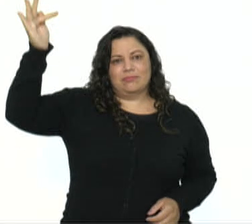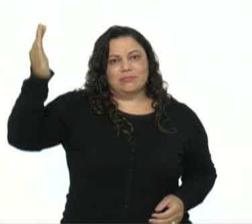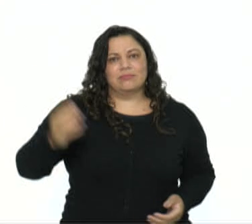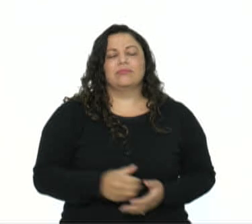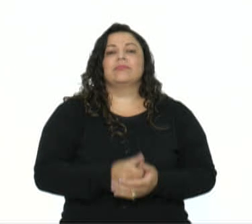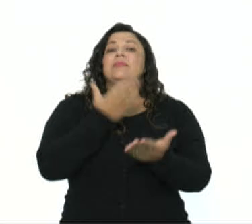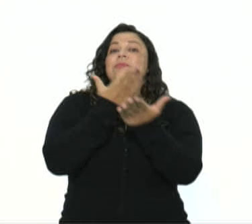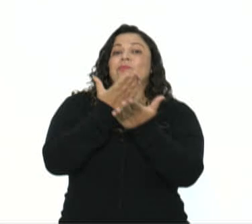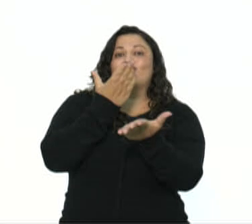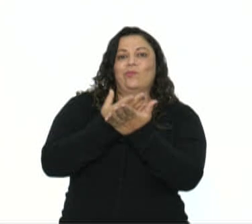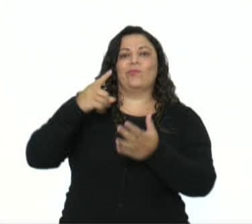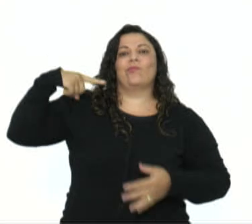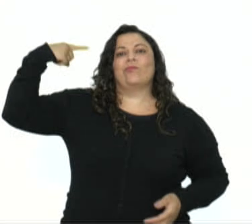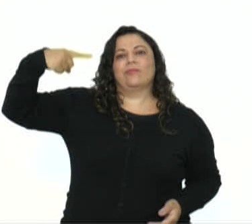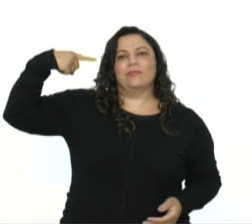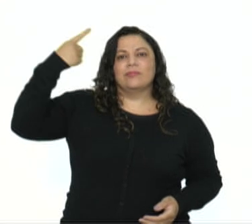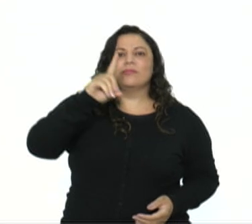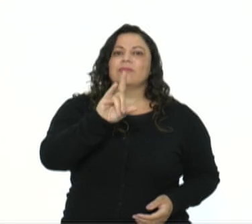em Cambridge